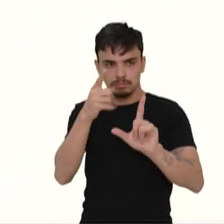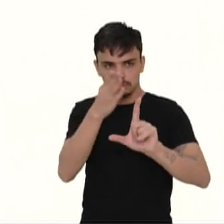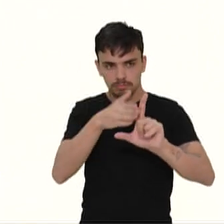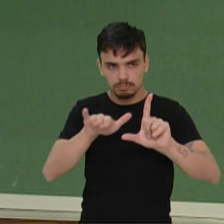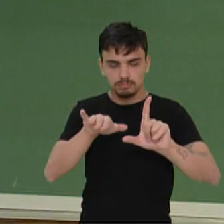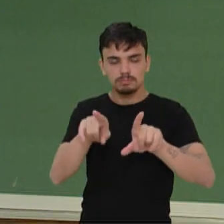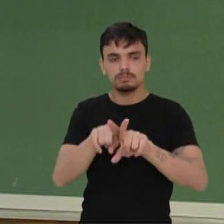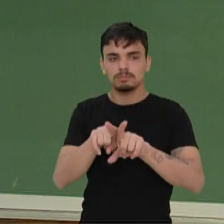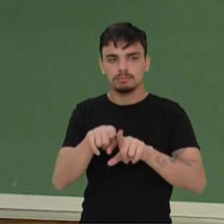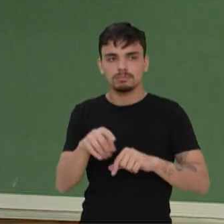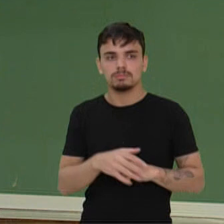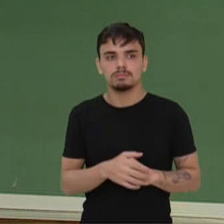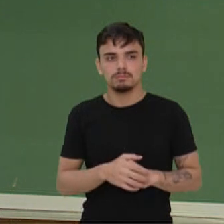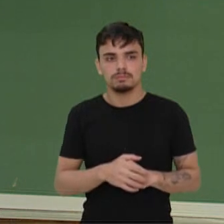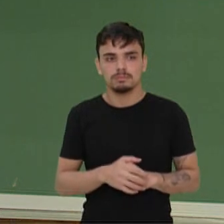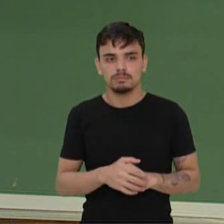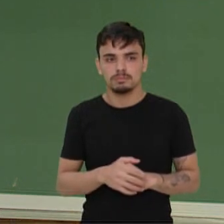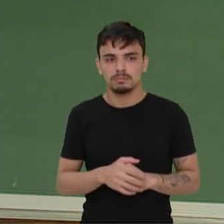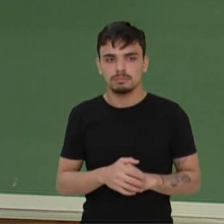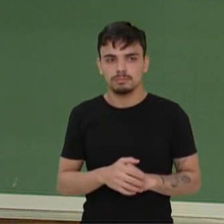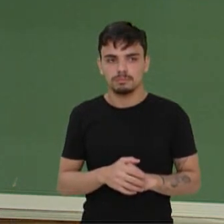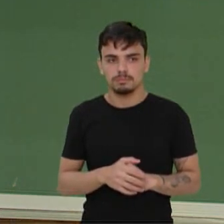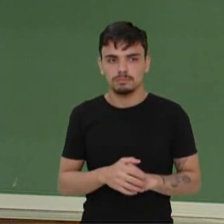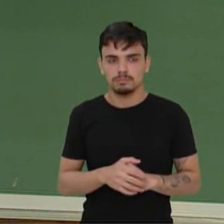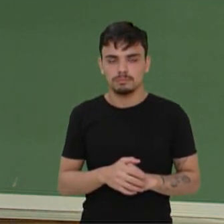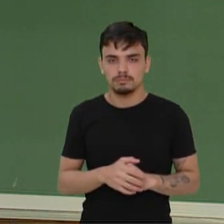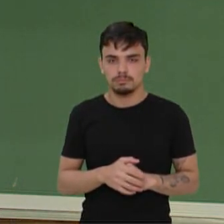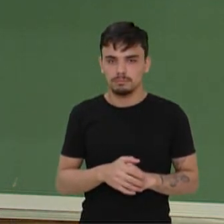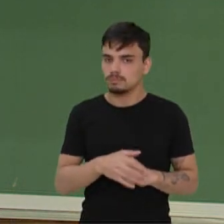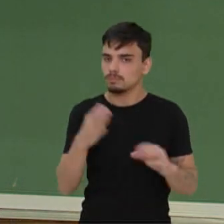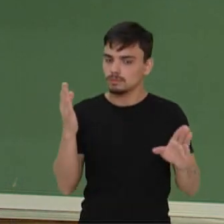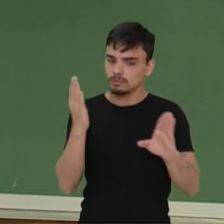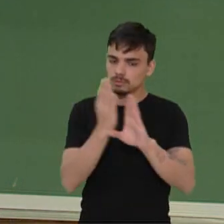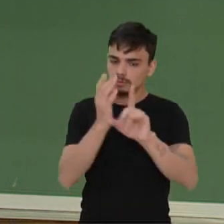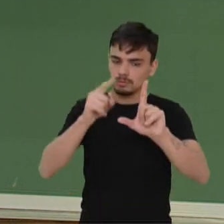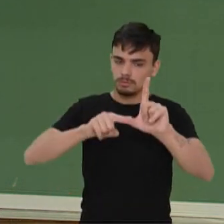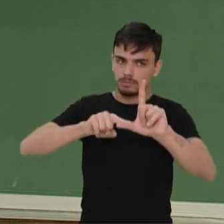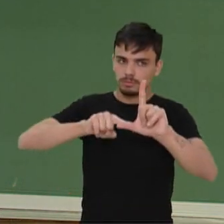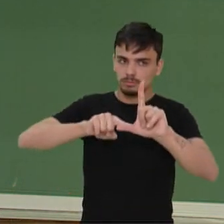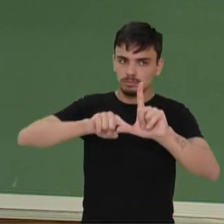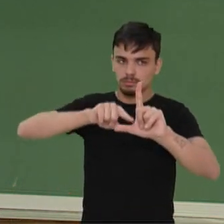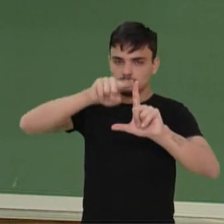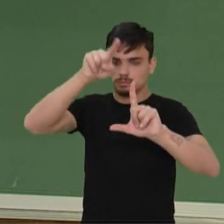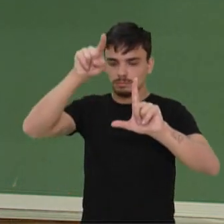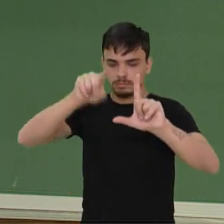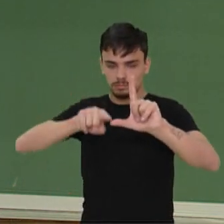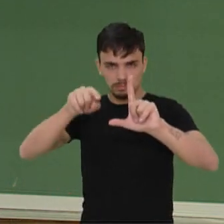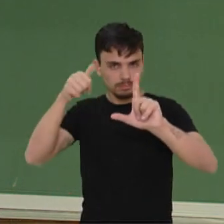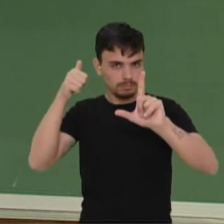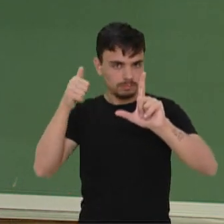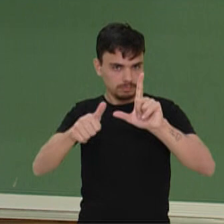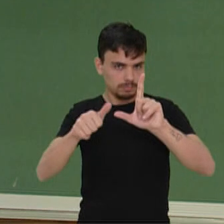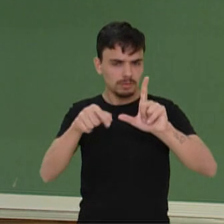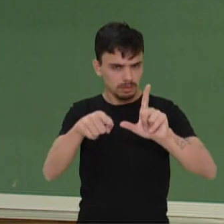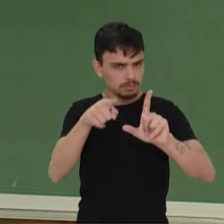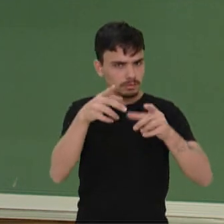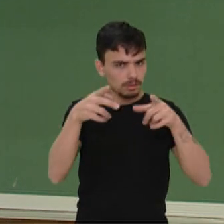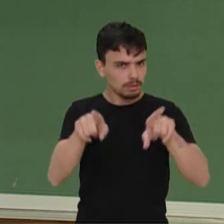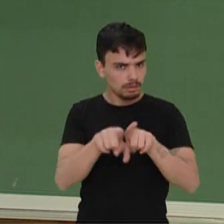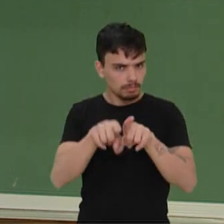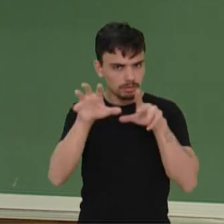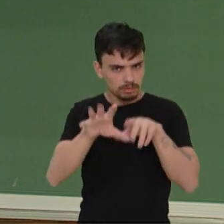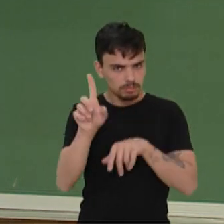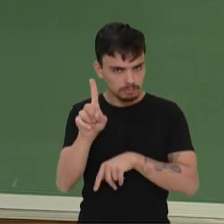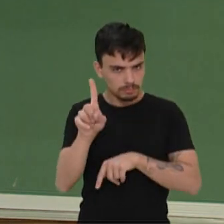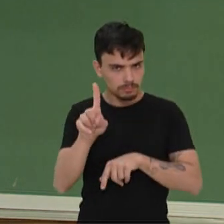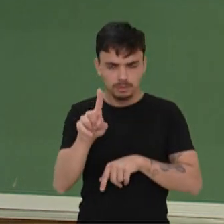direita. Liguei aqui a parábola, né, os pontos, consegui a parábola aí então. Beleza? Foi isso que você chegou? Se